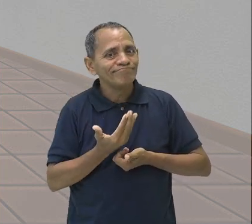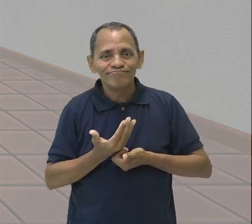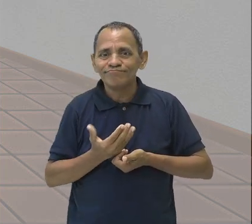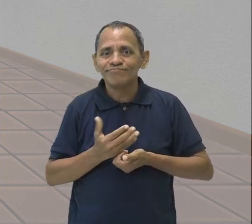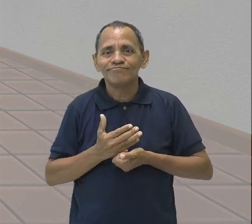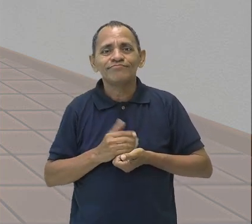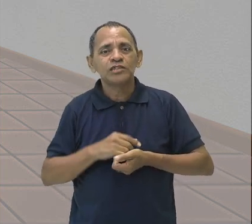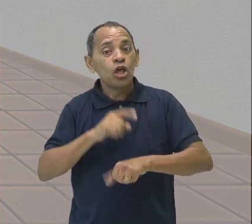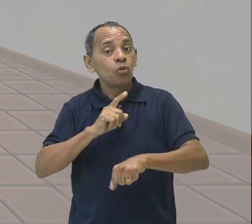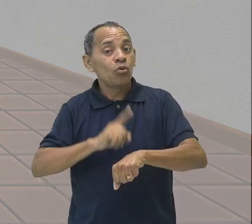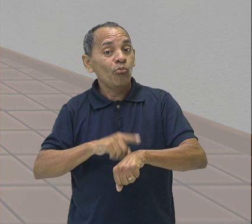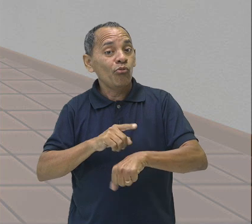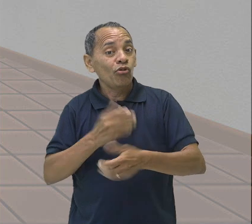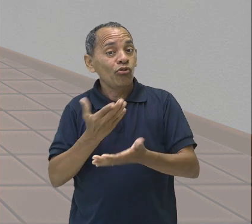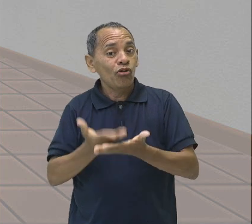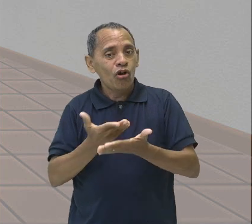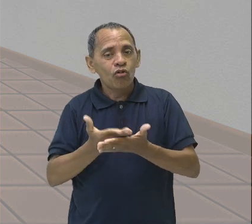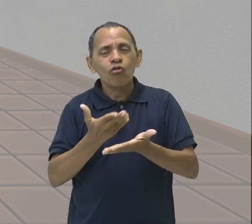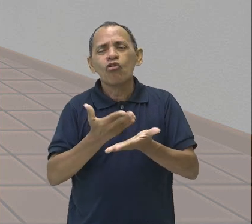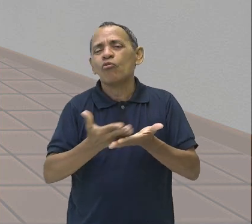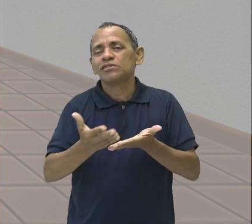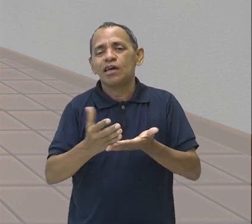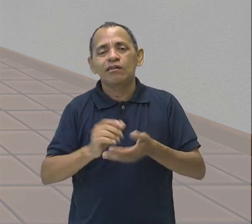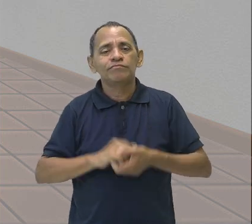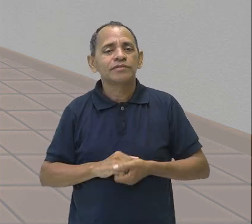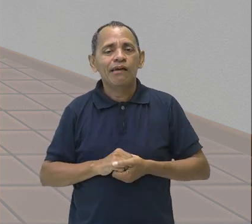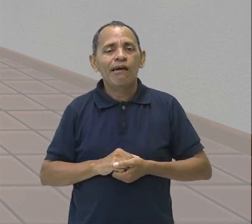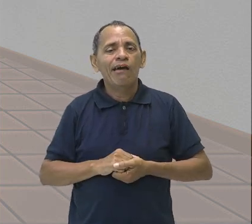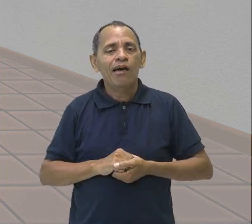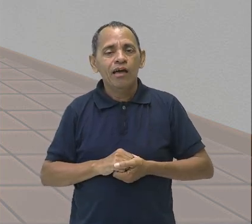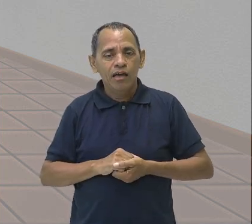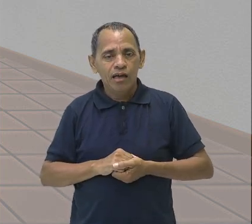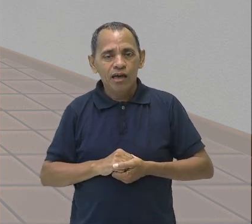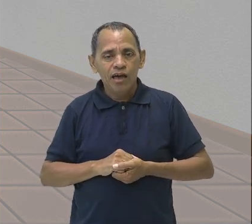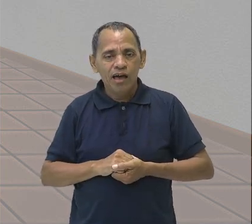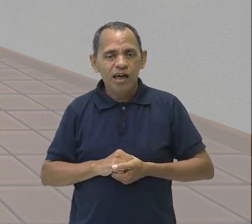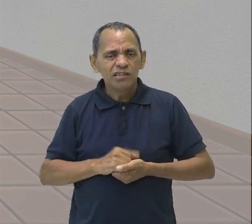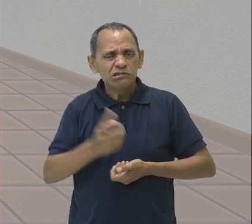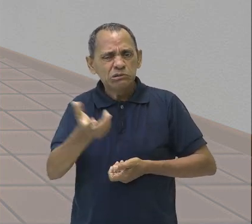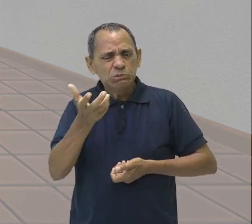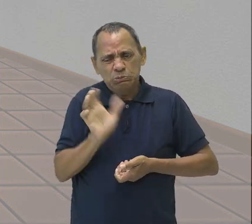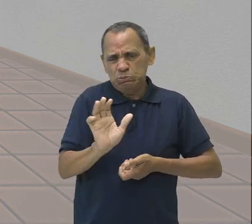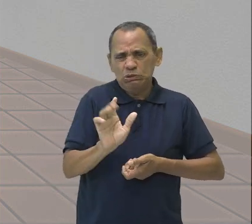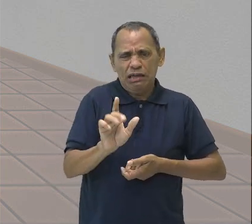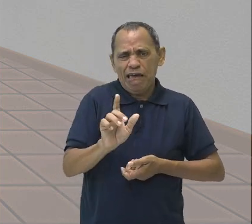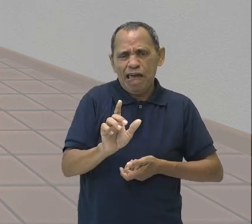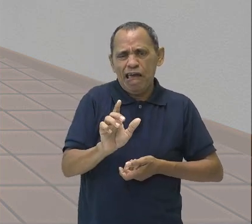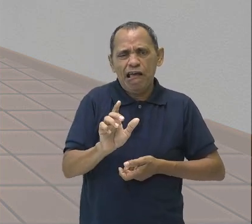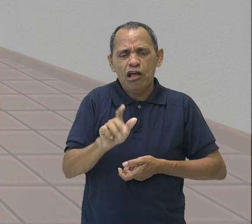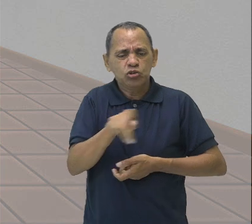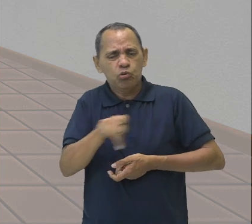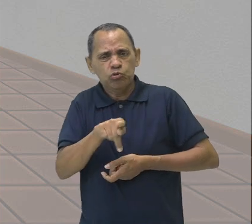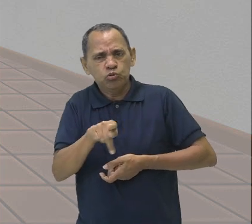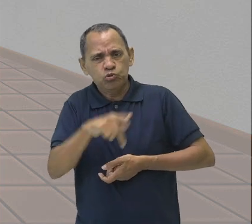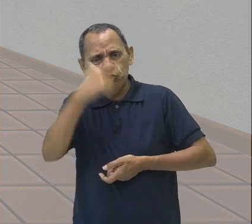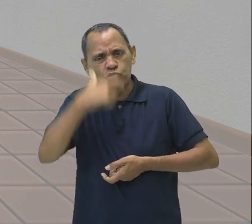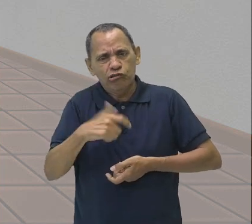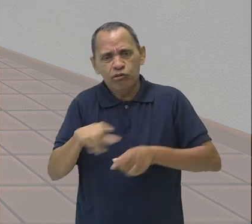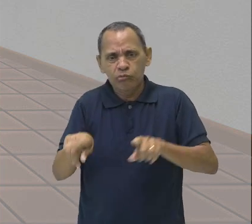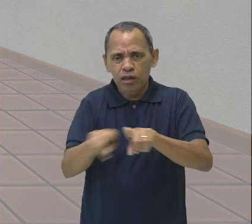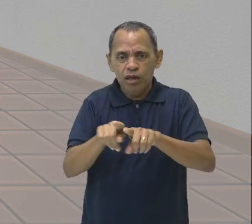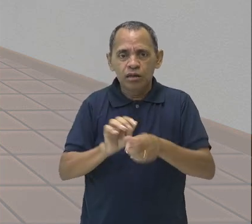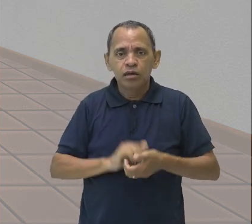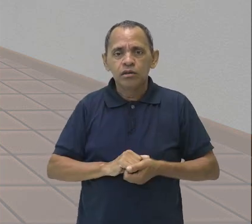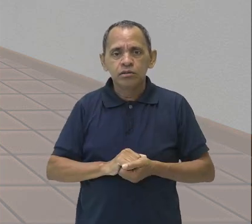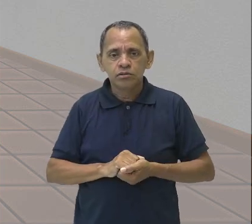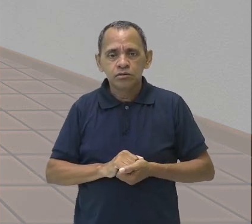vou começar um empreendimento. Cansei de ser professor, chega de ficar recebendo ordem, ficar dando aula, eu vou começar um negócio. Bom, estou com esse